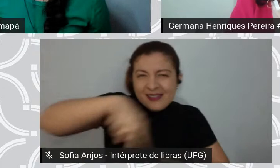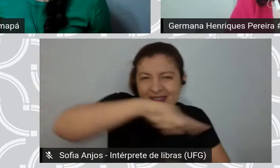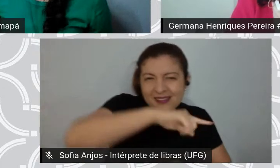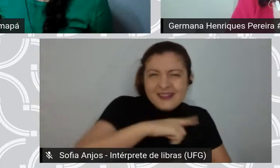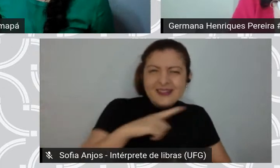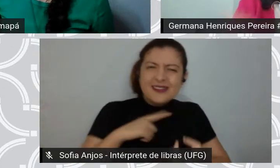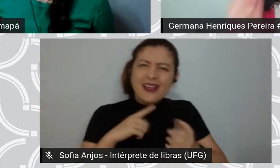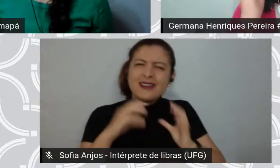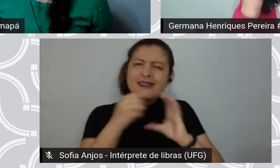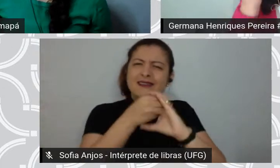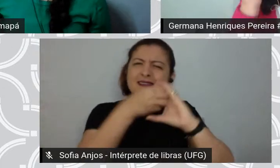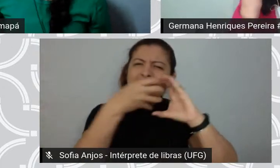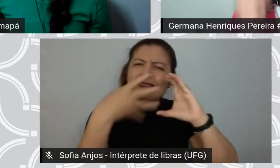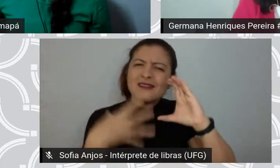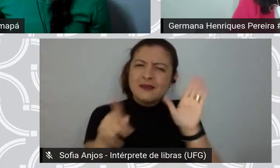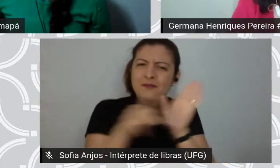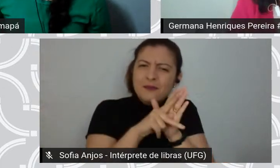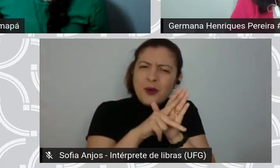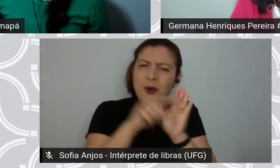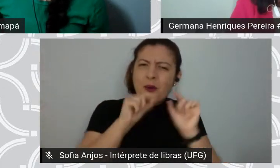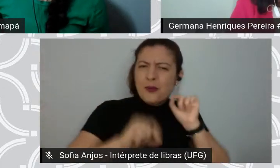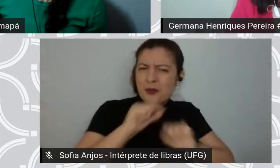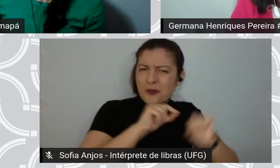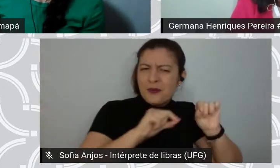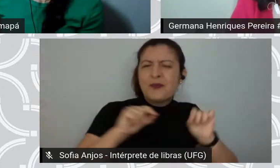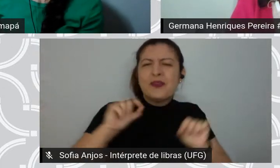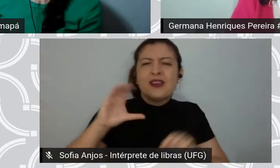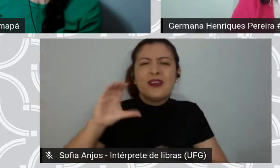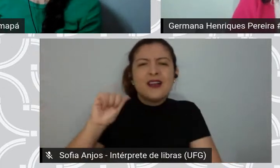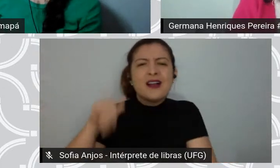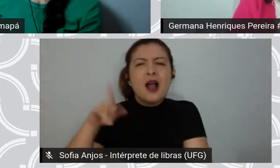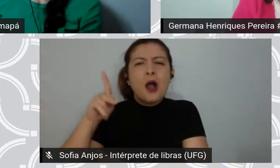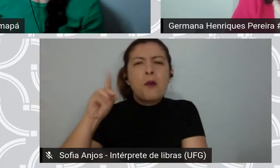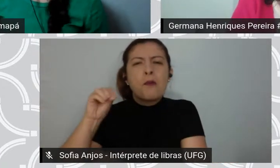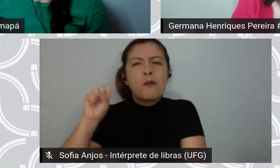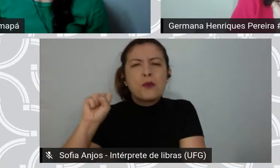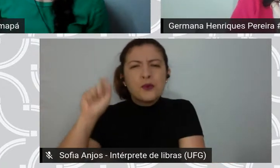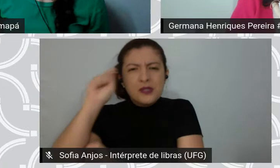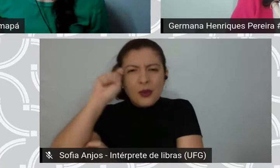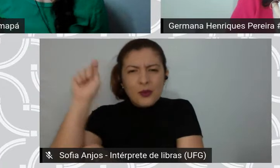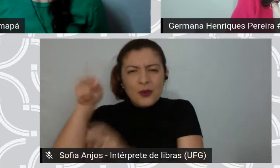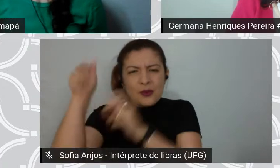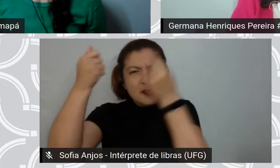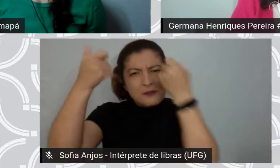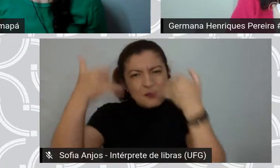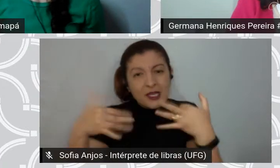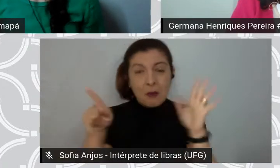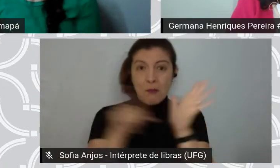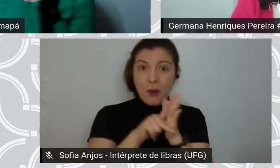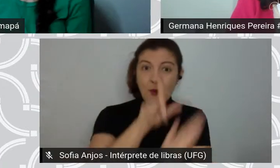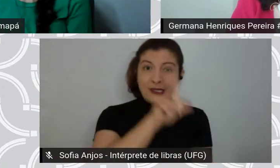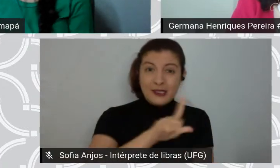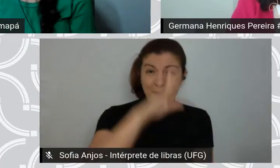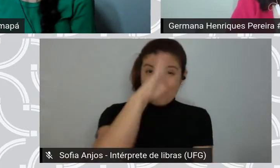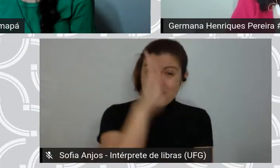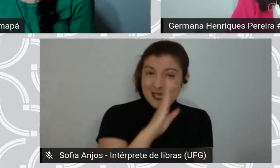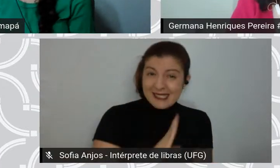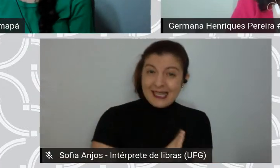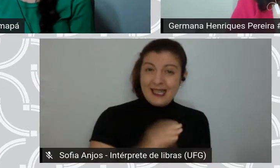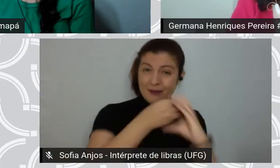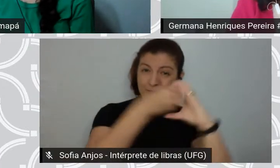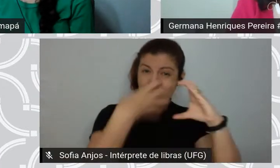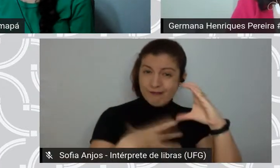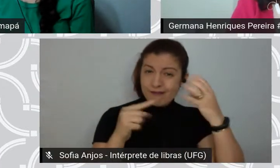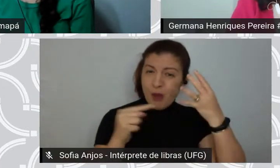Cândido determina na formação da literatura brasileira e que está presente nesse movimento da tradução, né? Assim como também